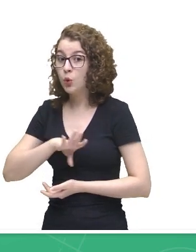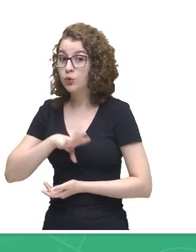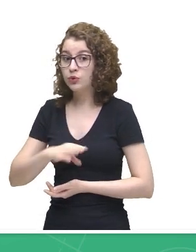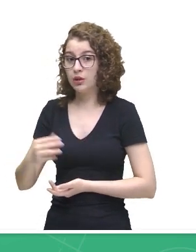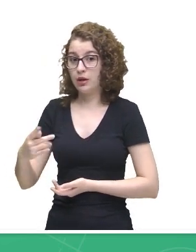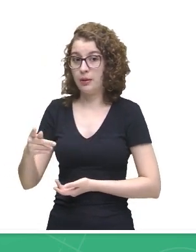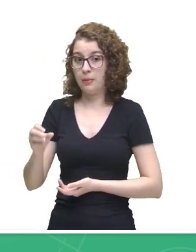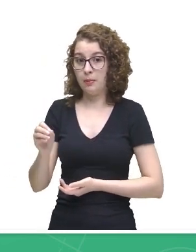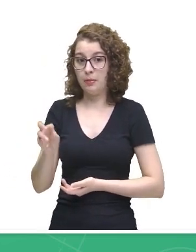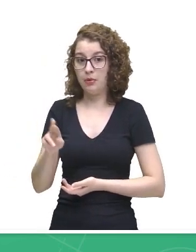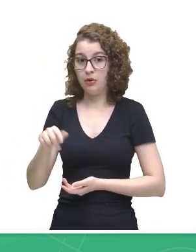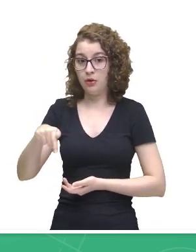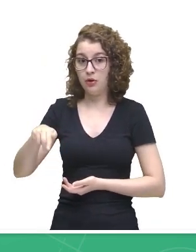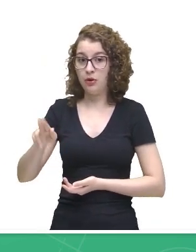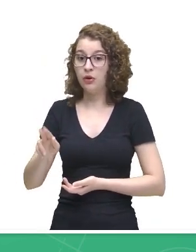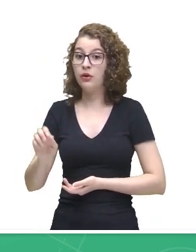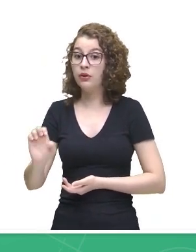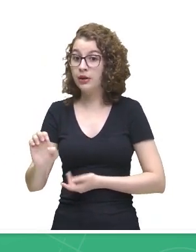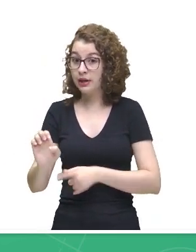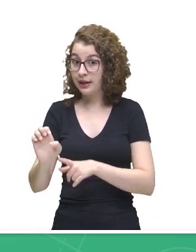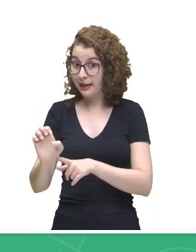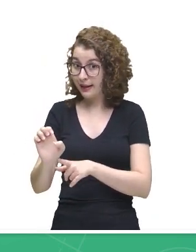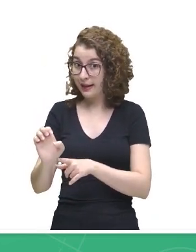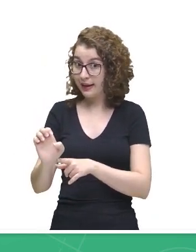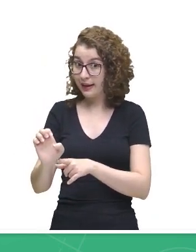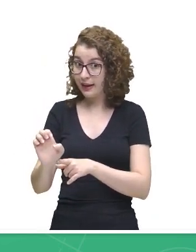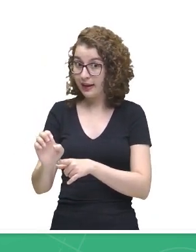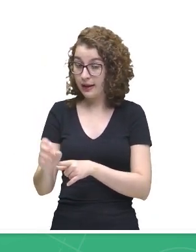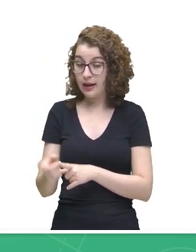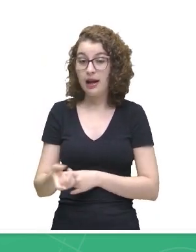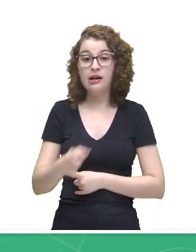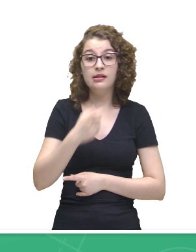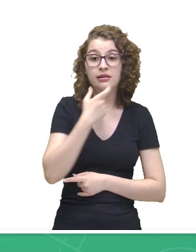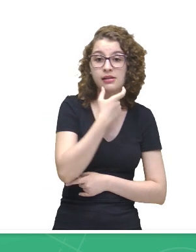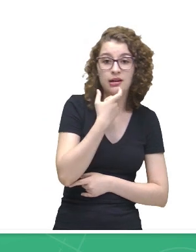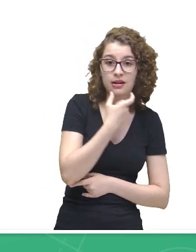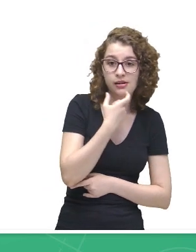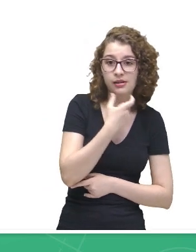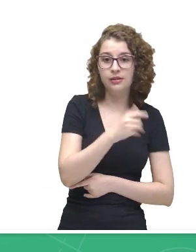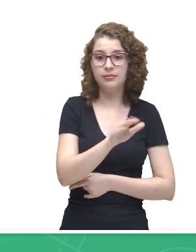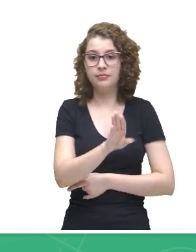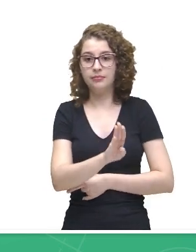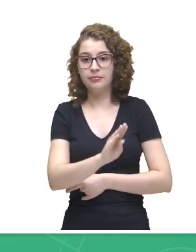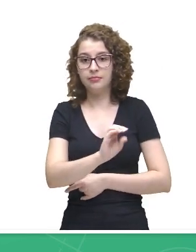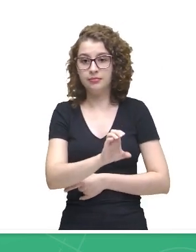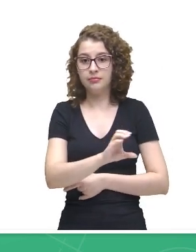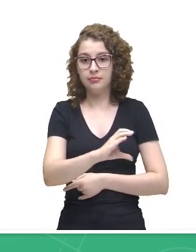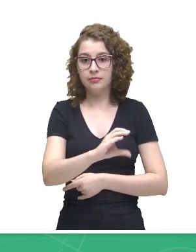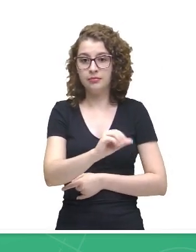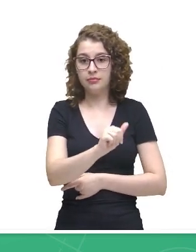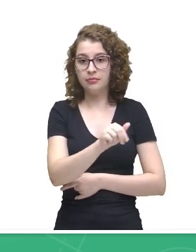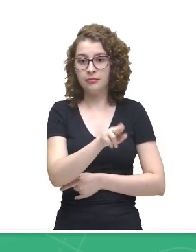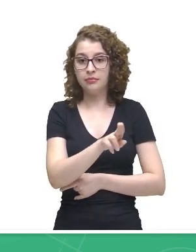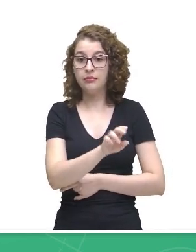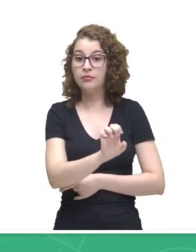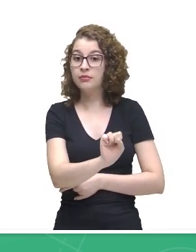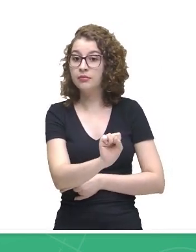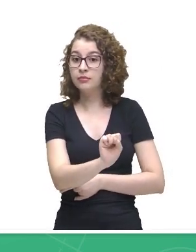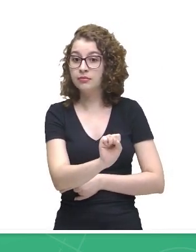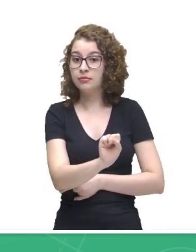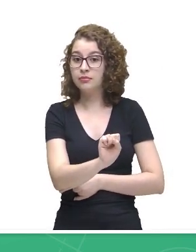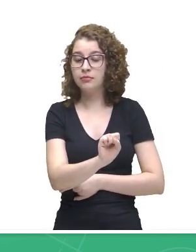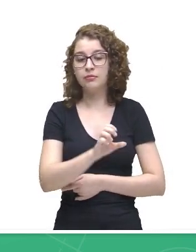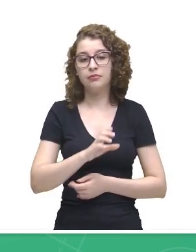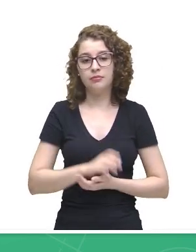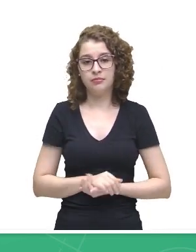que é aqui no caso porquê. É o porquê na língua portuguesa, nas respostas, aquele porquê